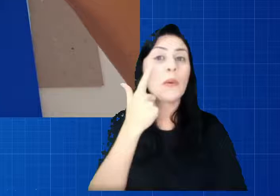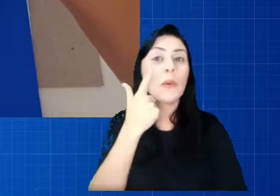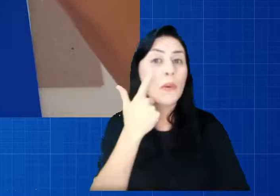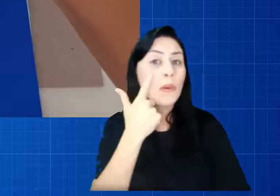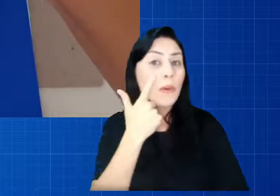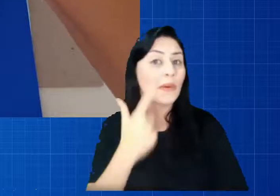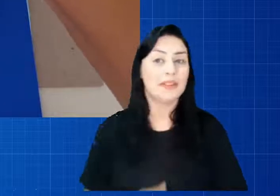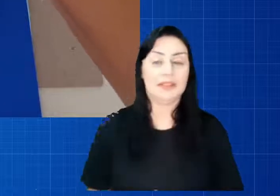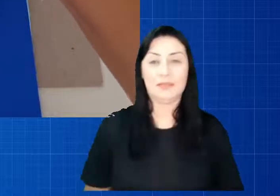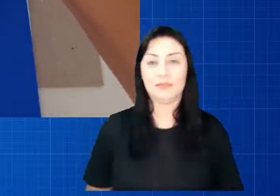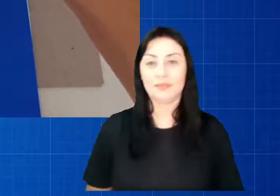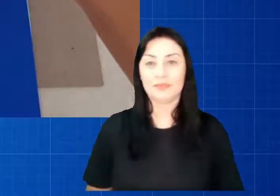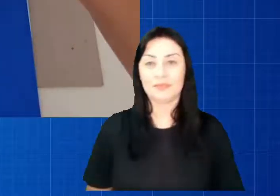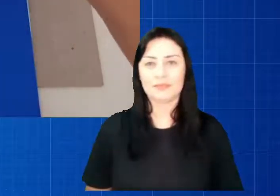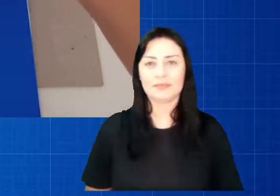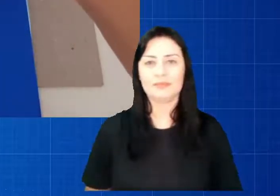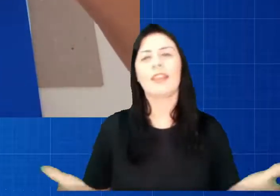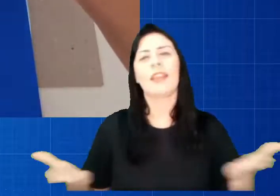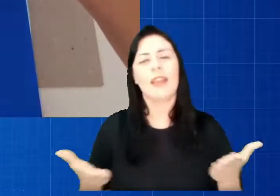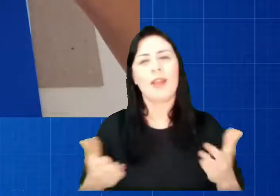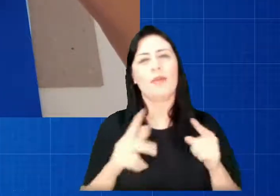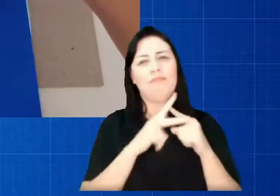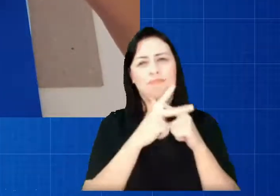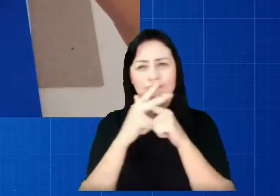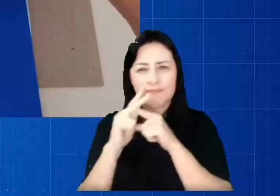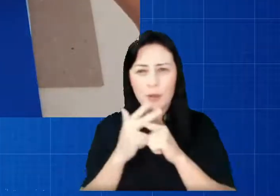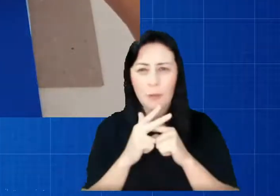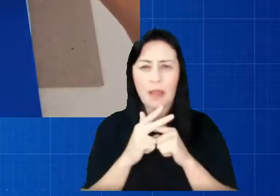Vamos endireitá-las.